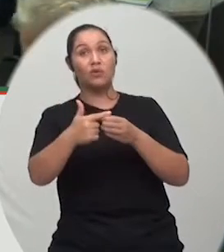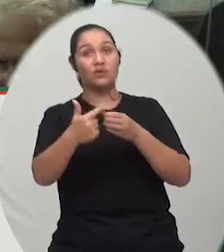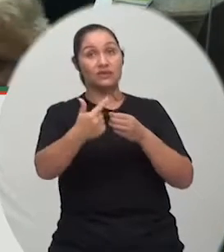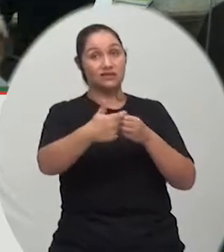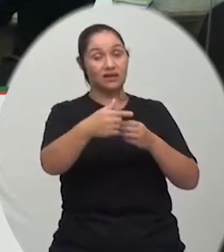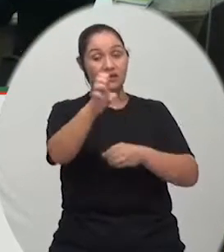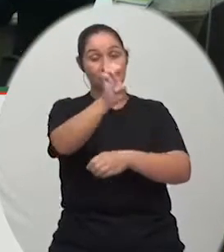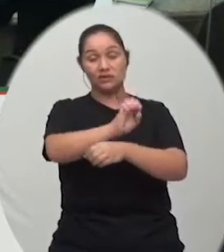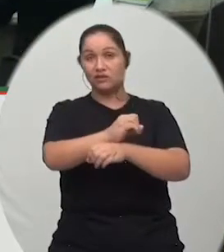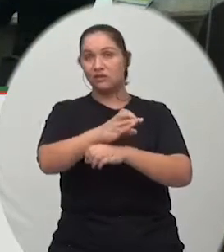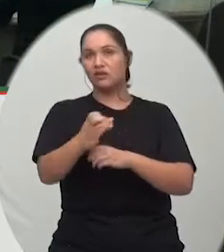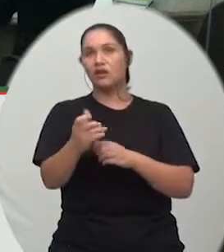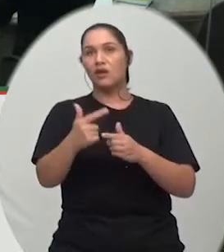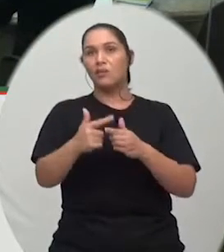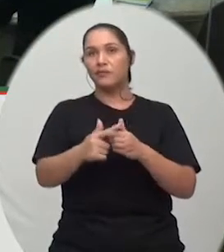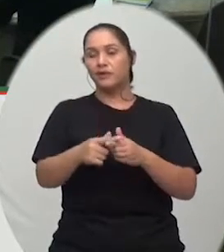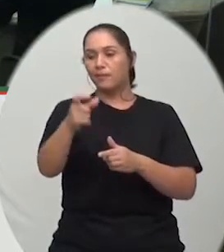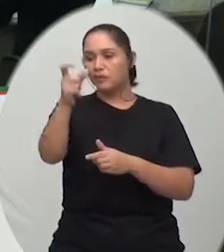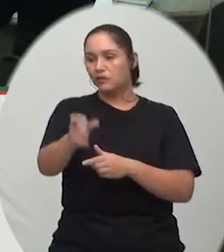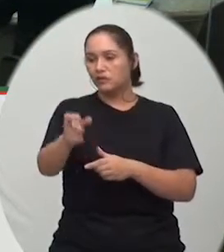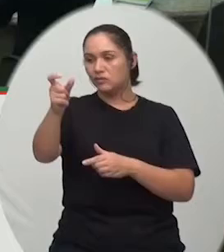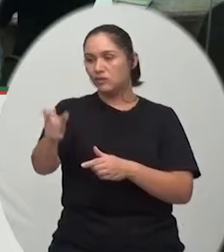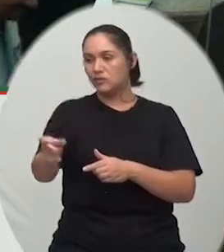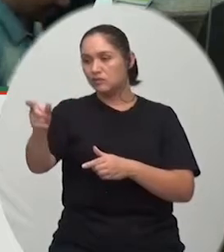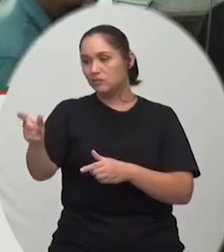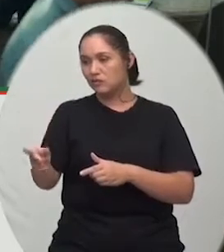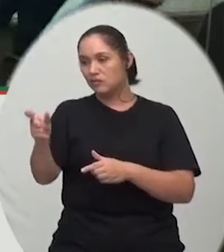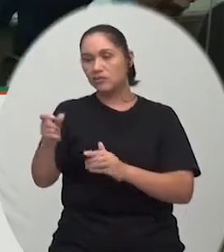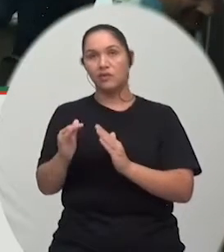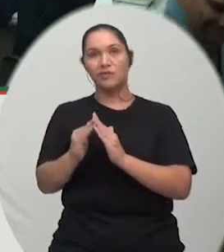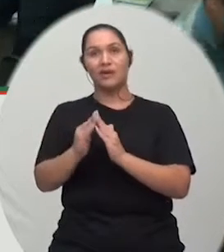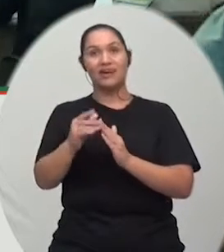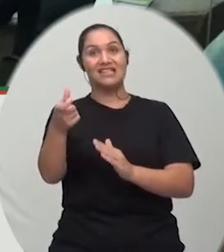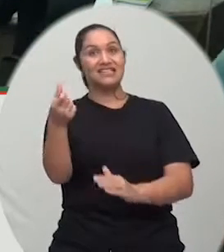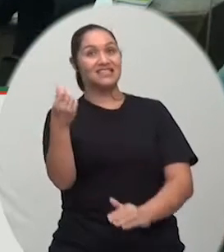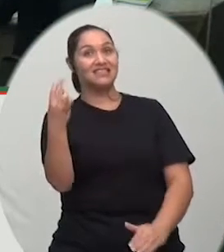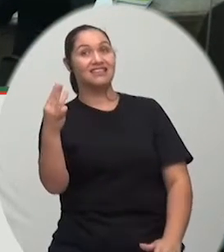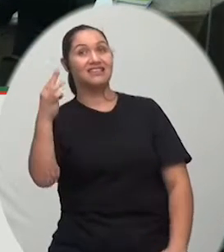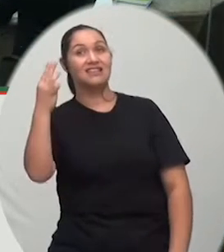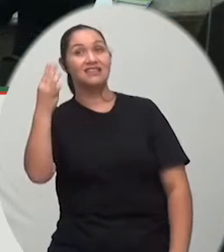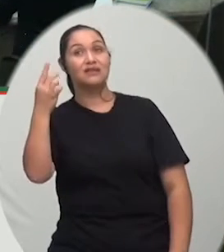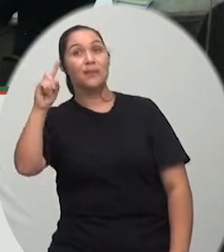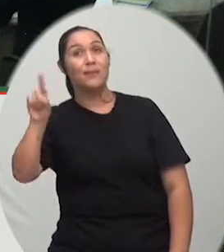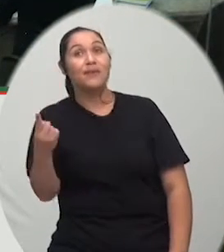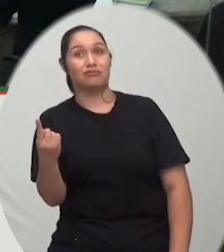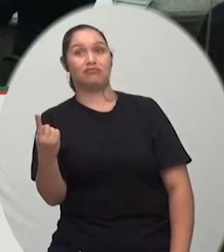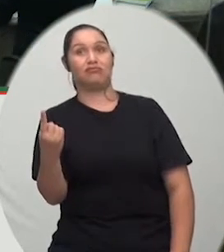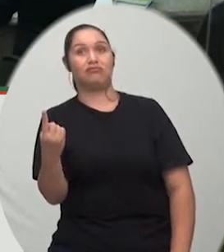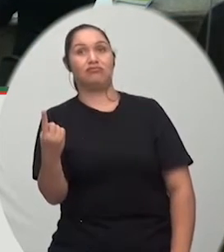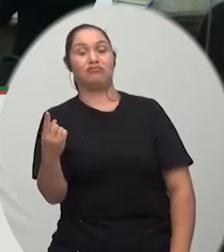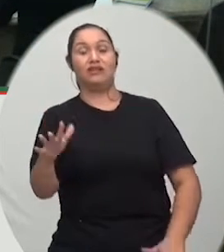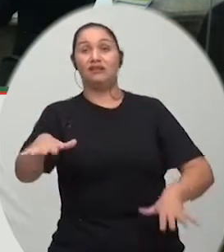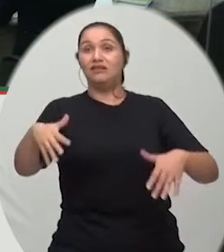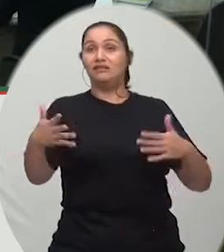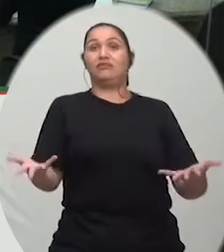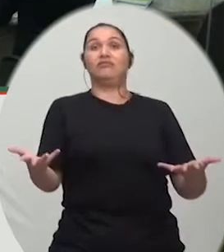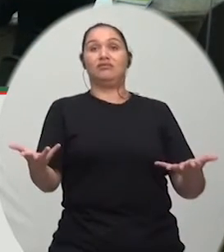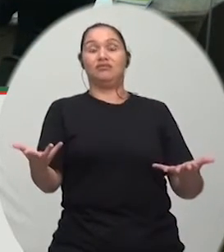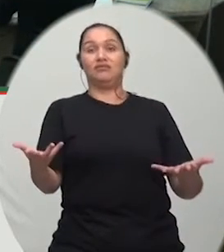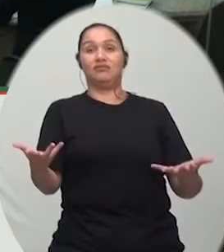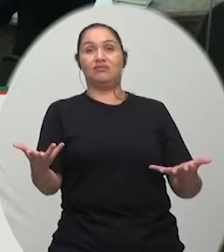termos populacional, estamos falando de 63 mil habitantes. Então,